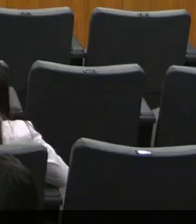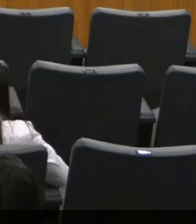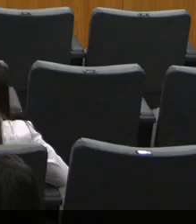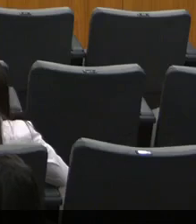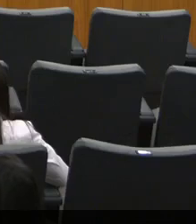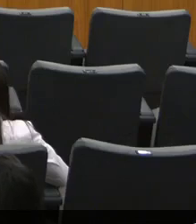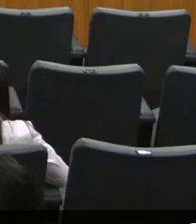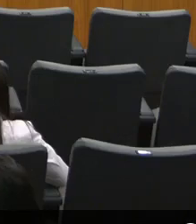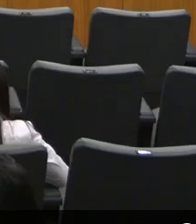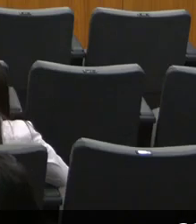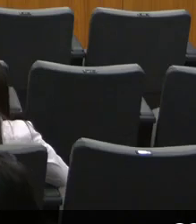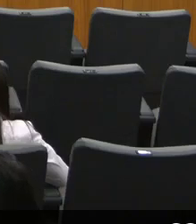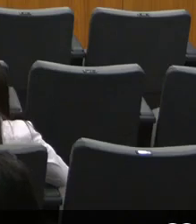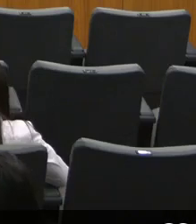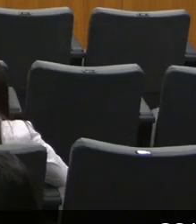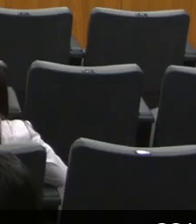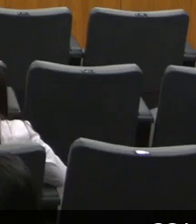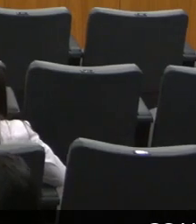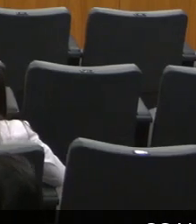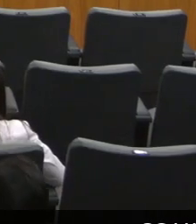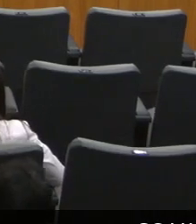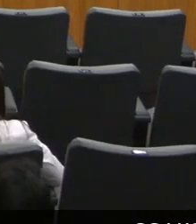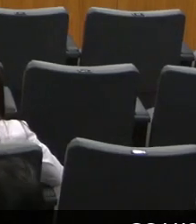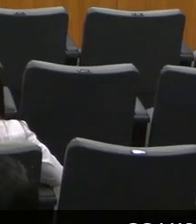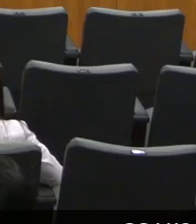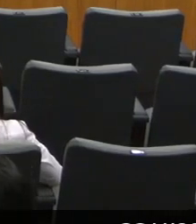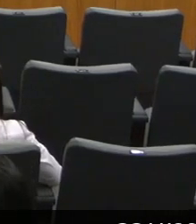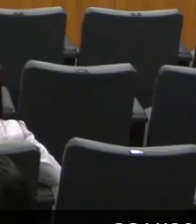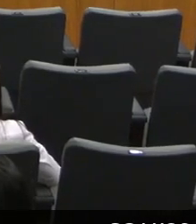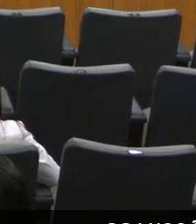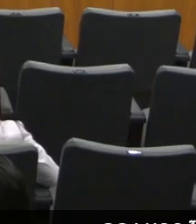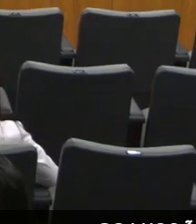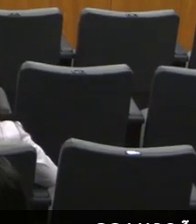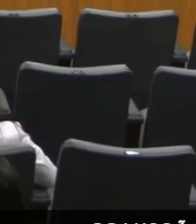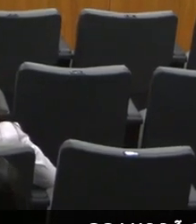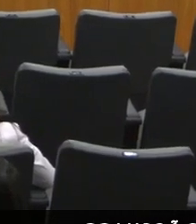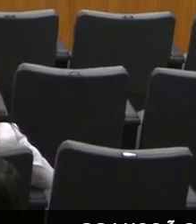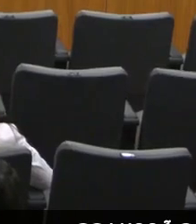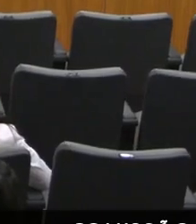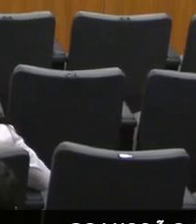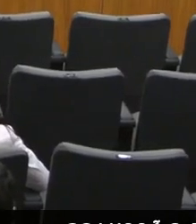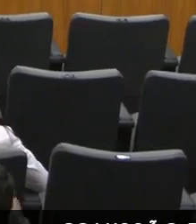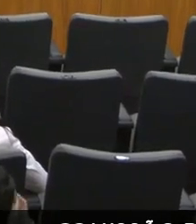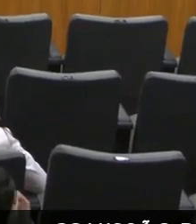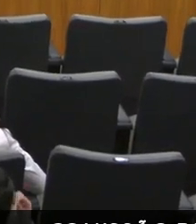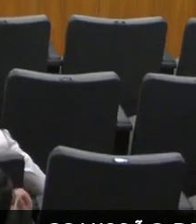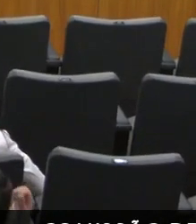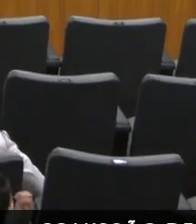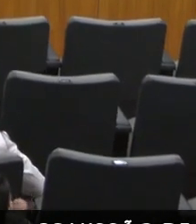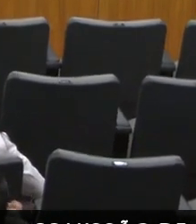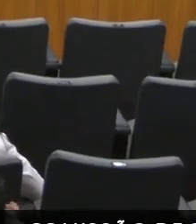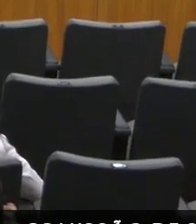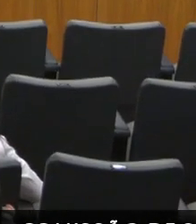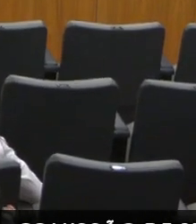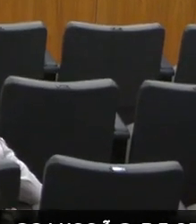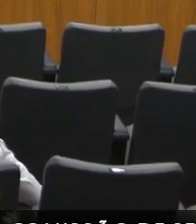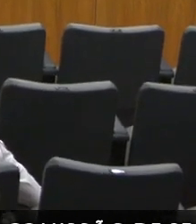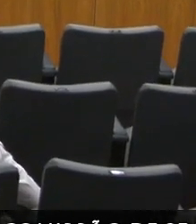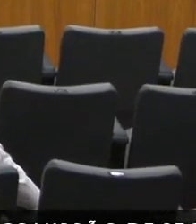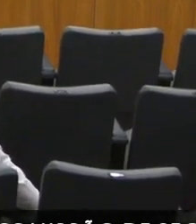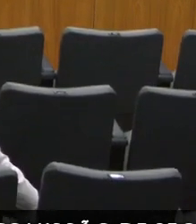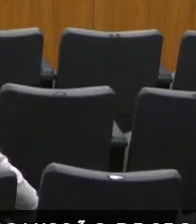E aí nos deputada delegada Sheila Deputado Sargento Rodrigues e remotamente luz Deputado ele grilo